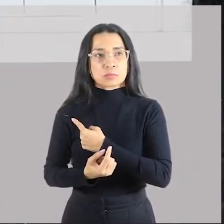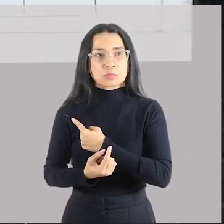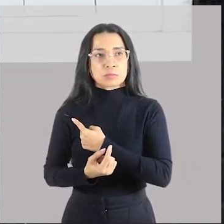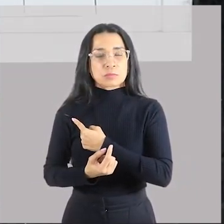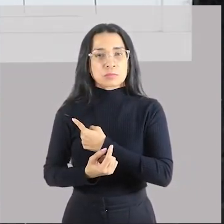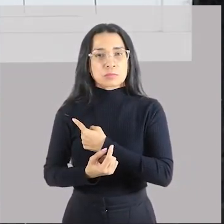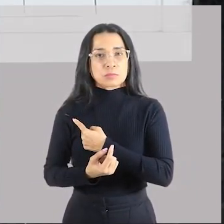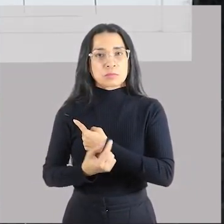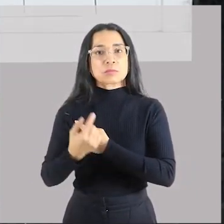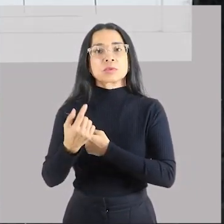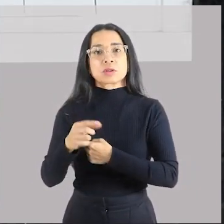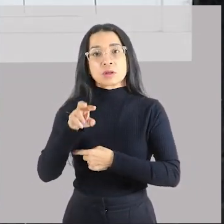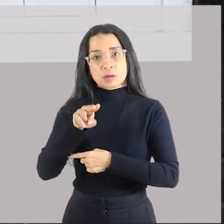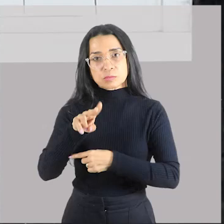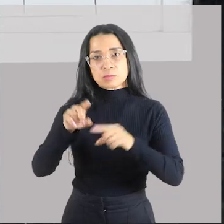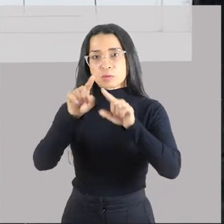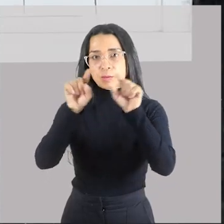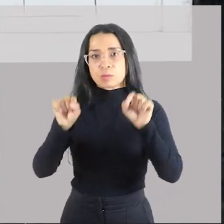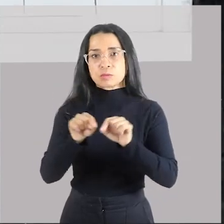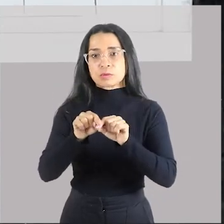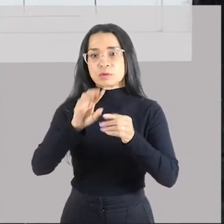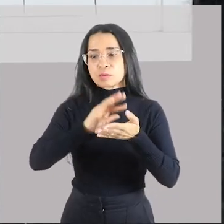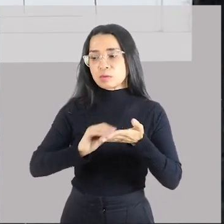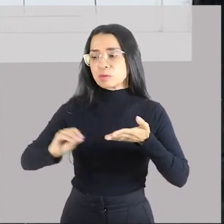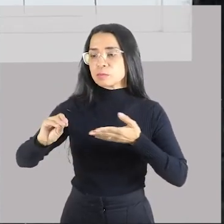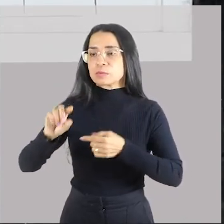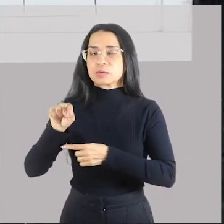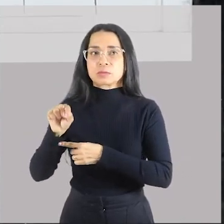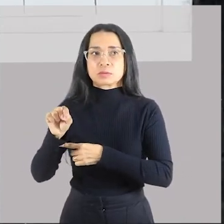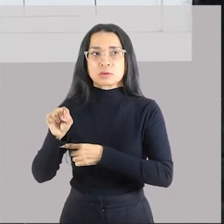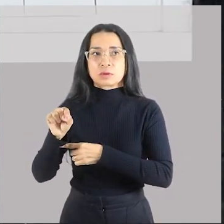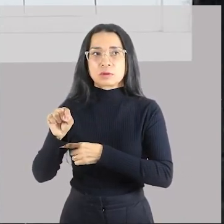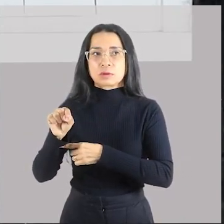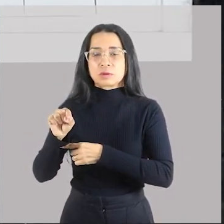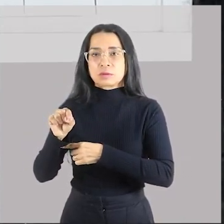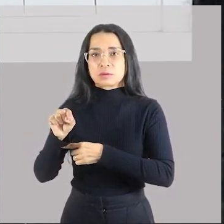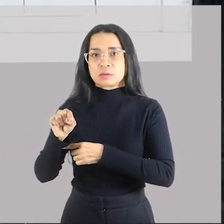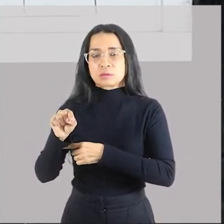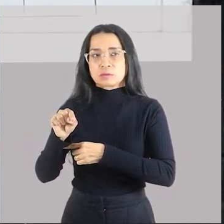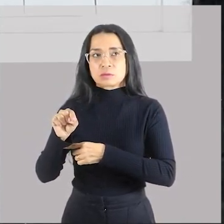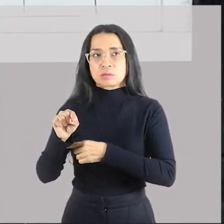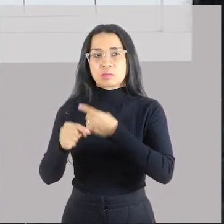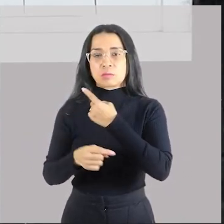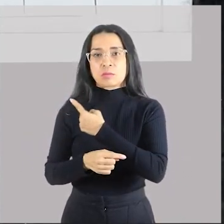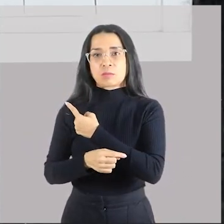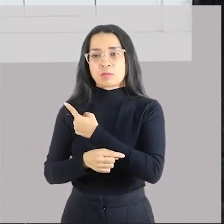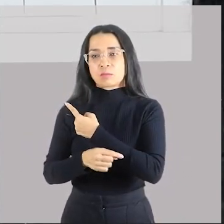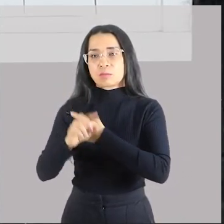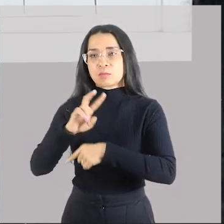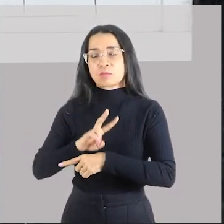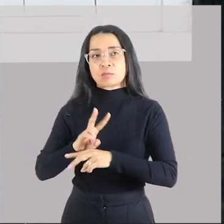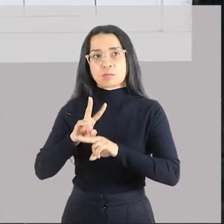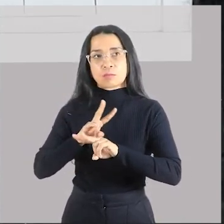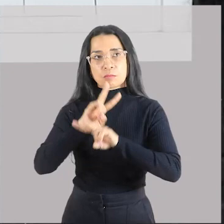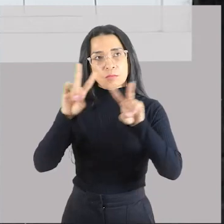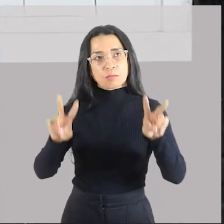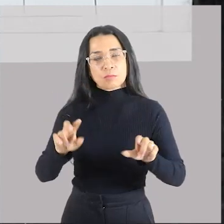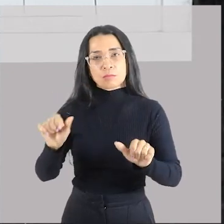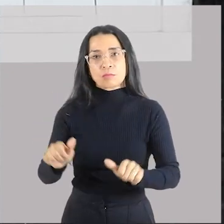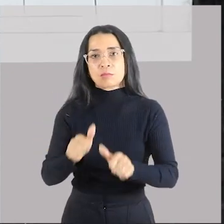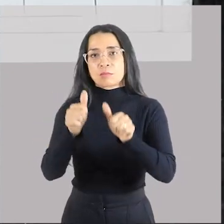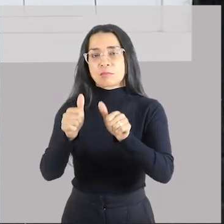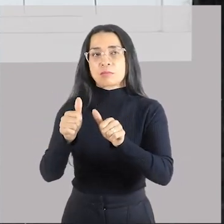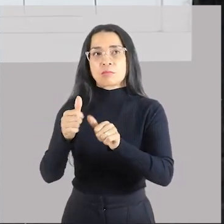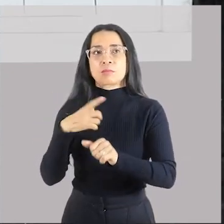o mesmo triângulo, vou trazer para cá, para a gente poder visualizar melhor. Tá? Nós vamos trazer para cá.